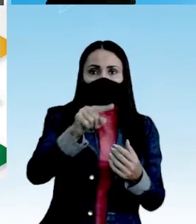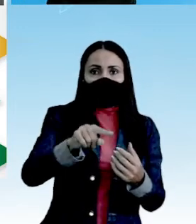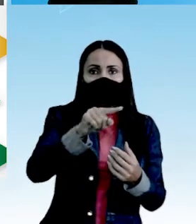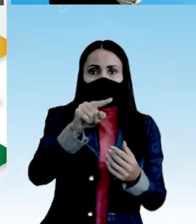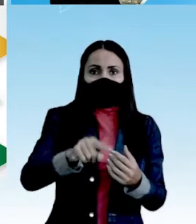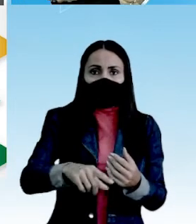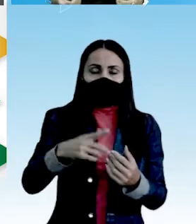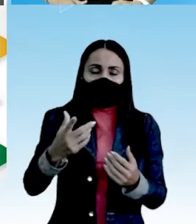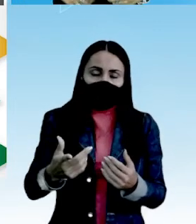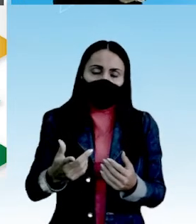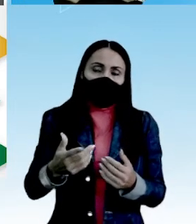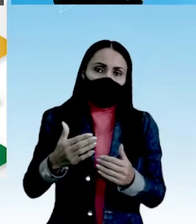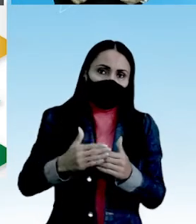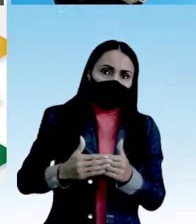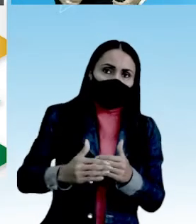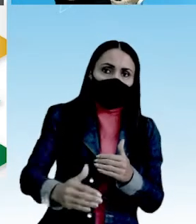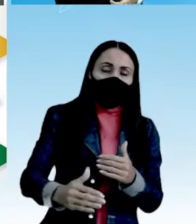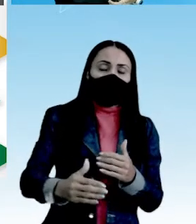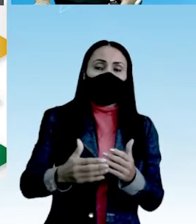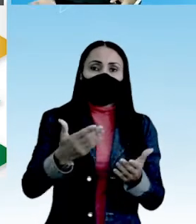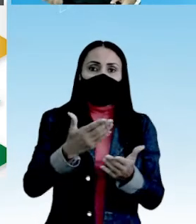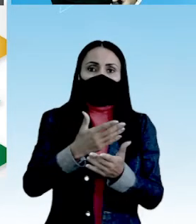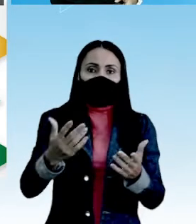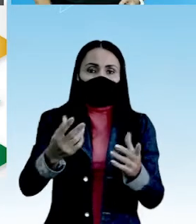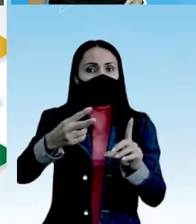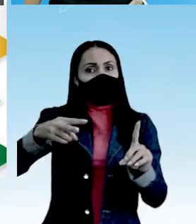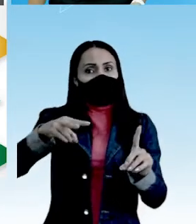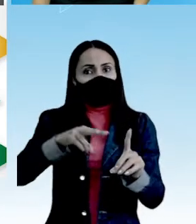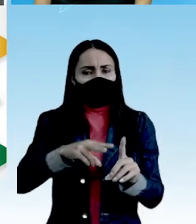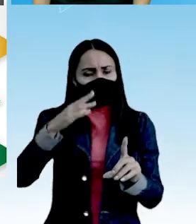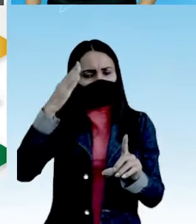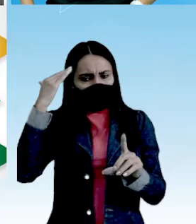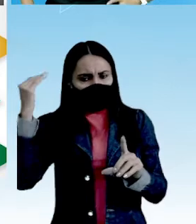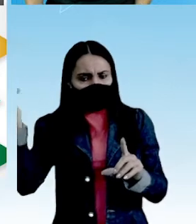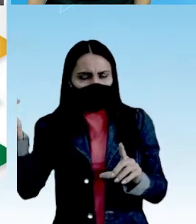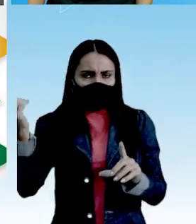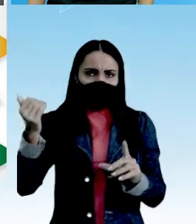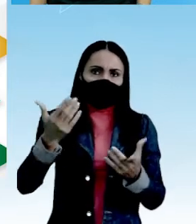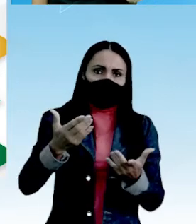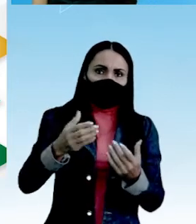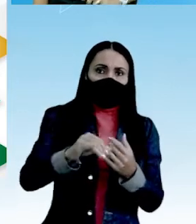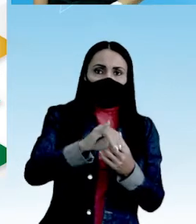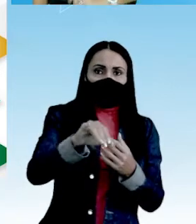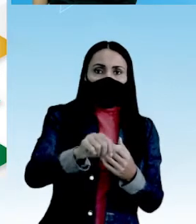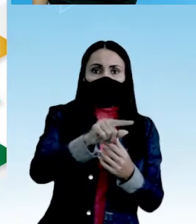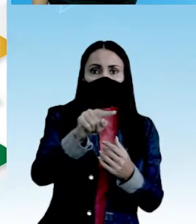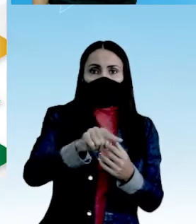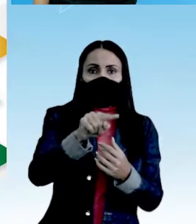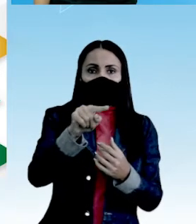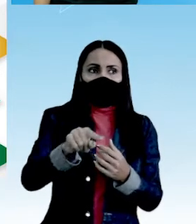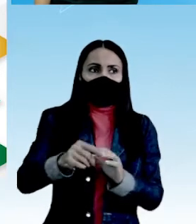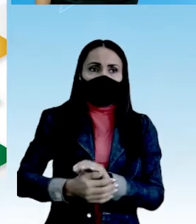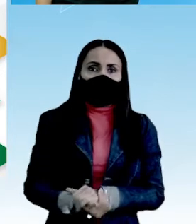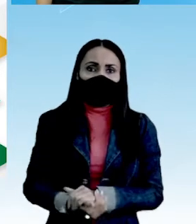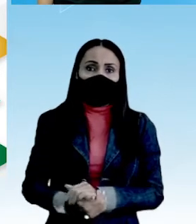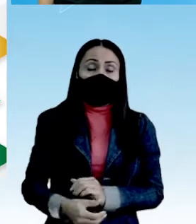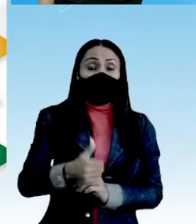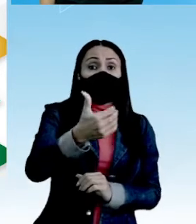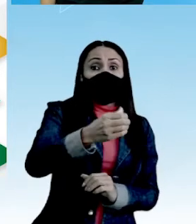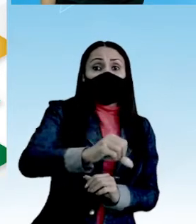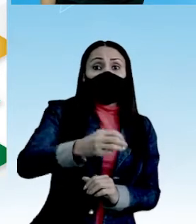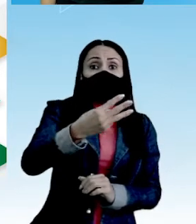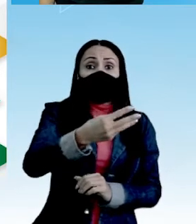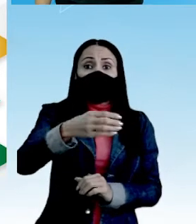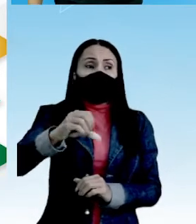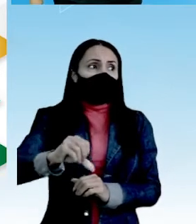a tocar profissional e começou a se destacar e ganhar fama, né, no jazz. Em 1939,